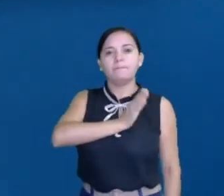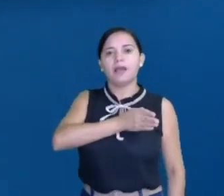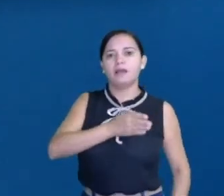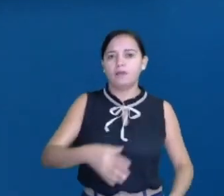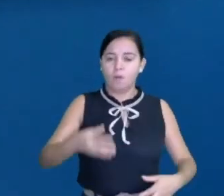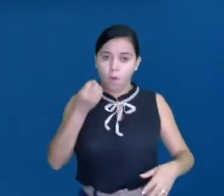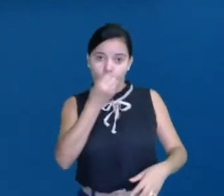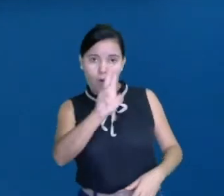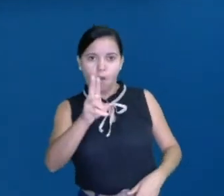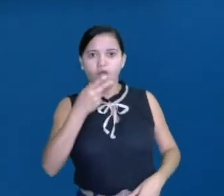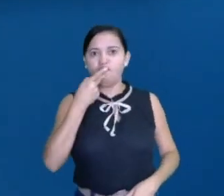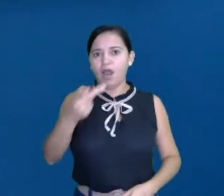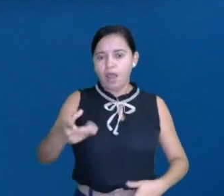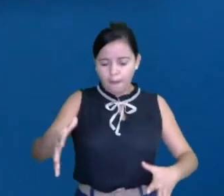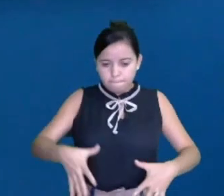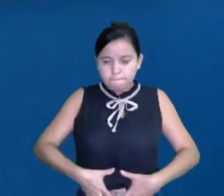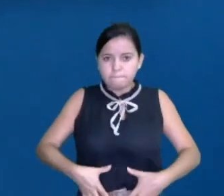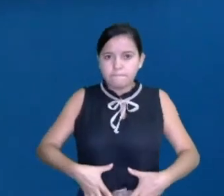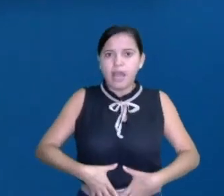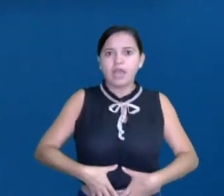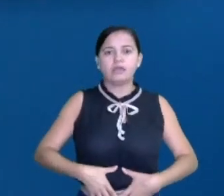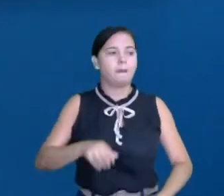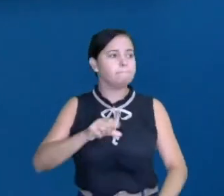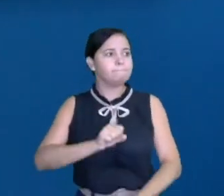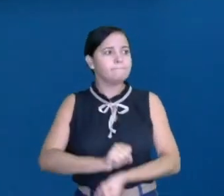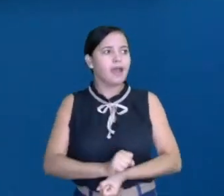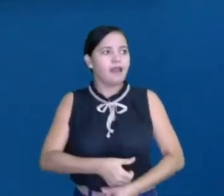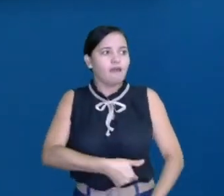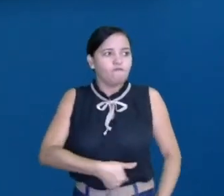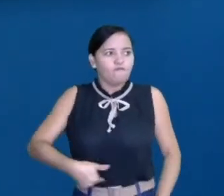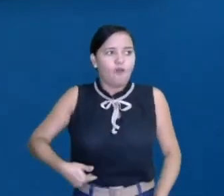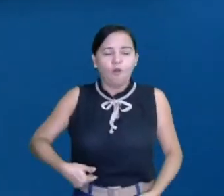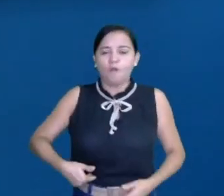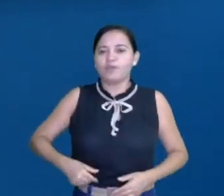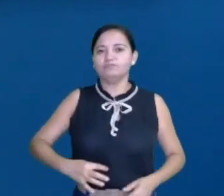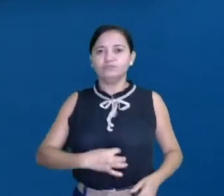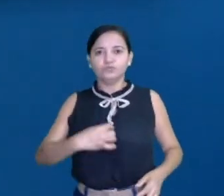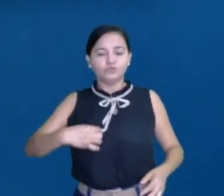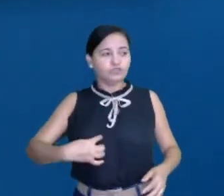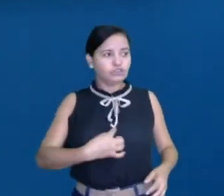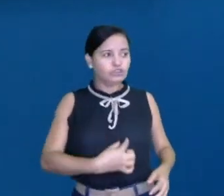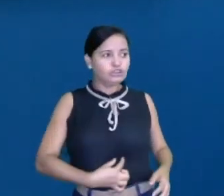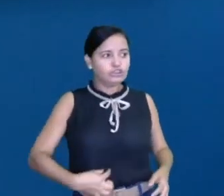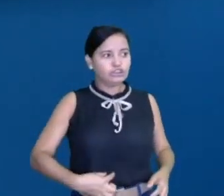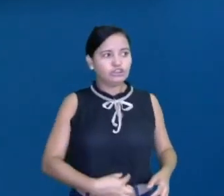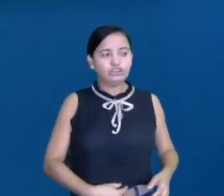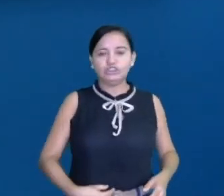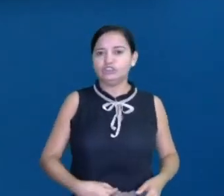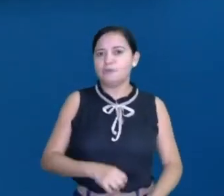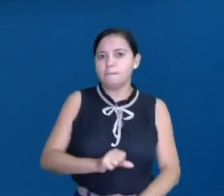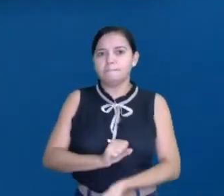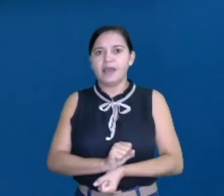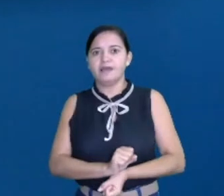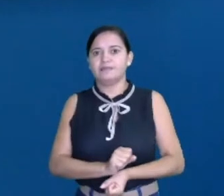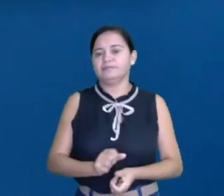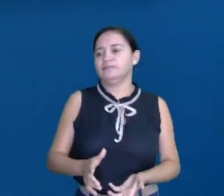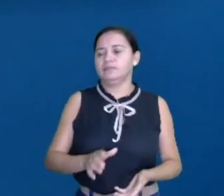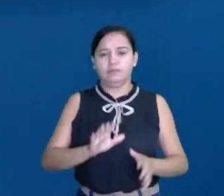pare de roncar. Intestino, pare de mexer. Não consigo, eles possuem movimentos